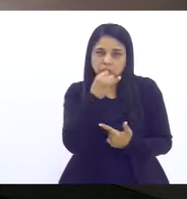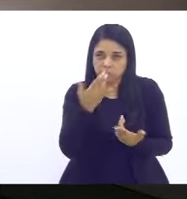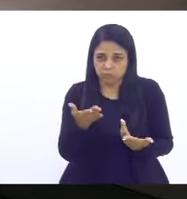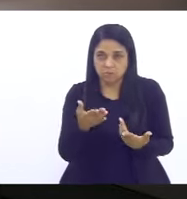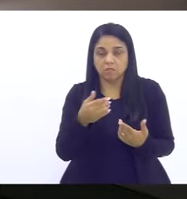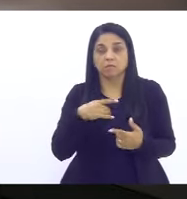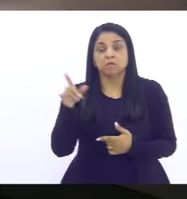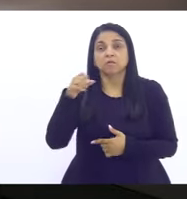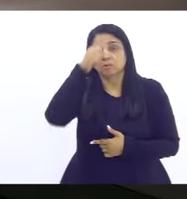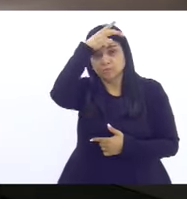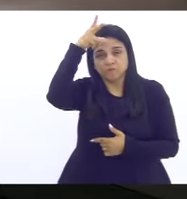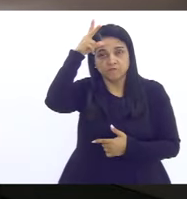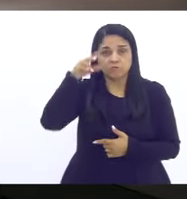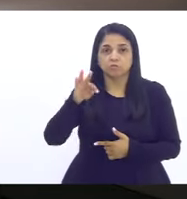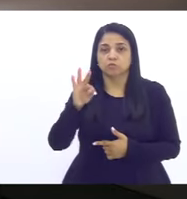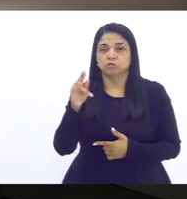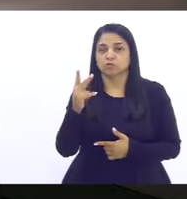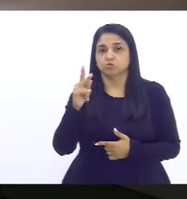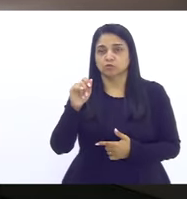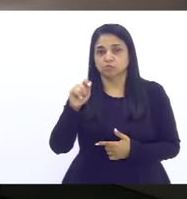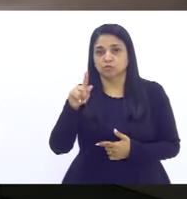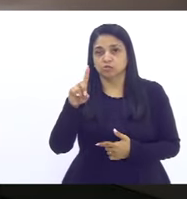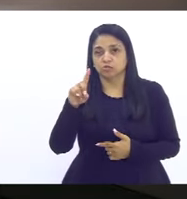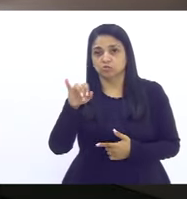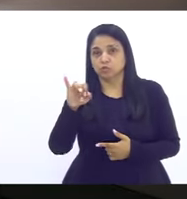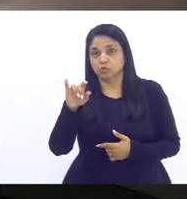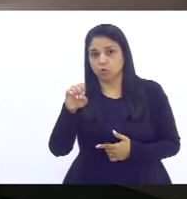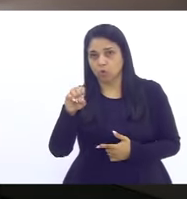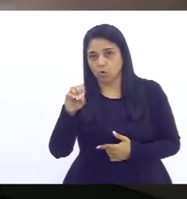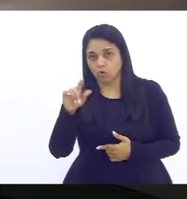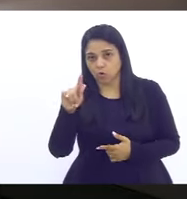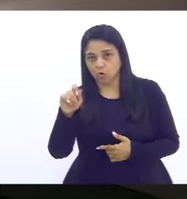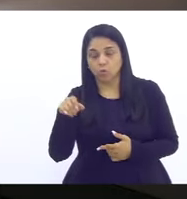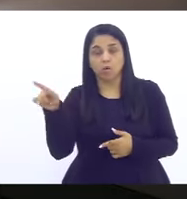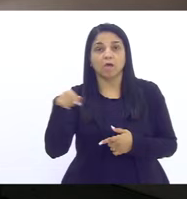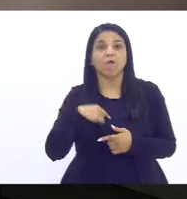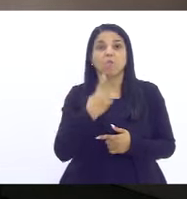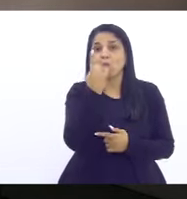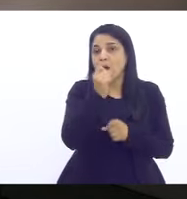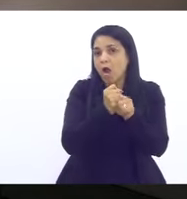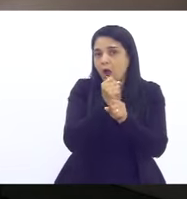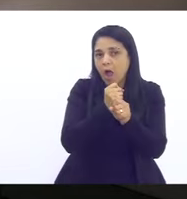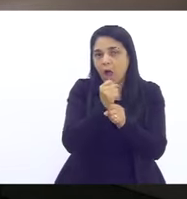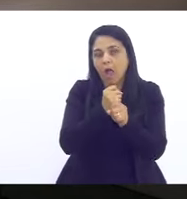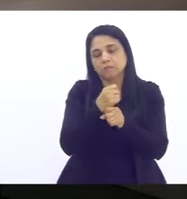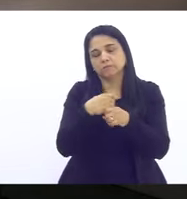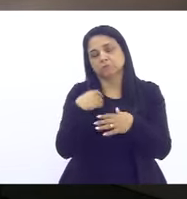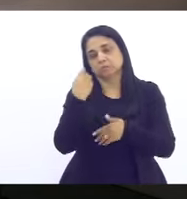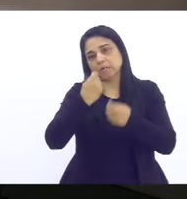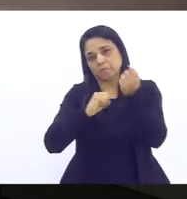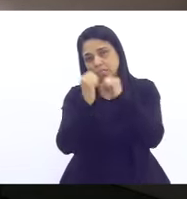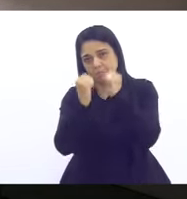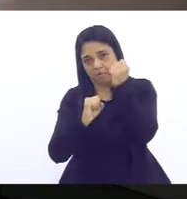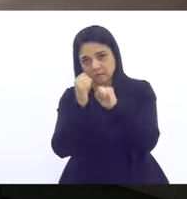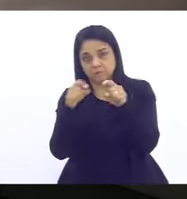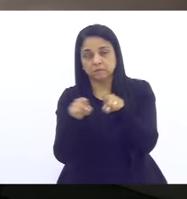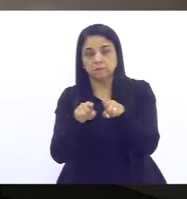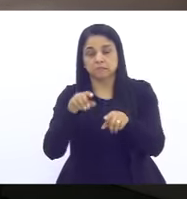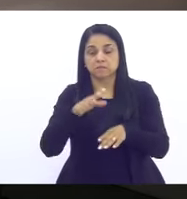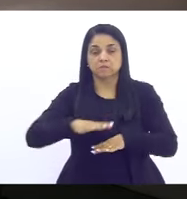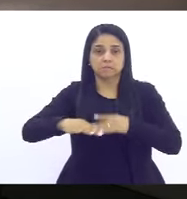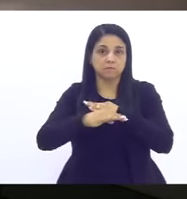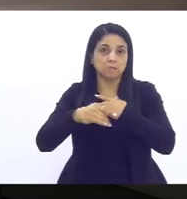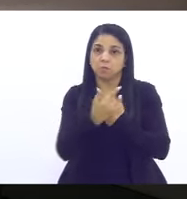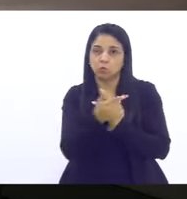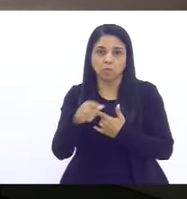prefeito Diogo Balieiro de Resende, que está há quase um ano com a multinacional para se instalar na cidade e não se instala por falta de energia. A gente teve o prefeito Luciano